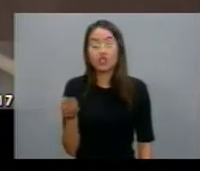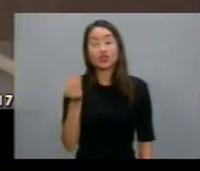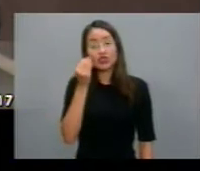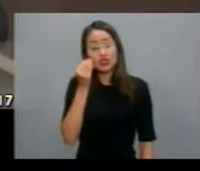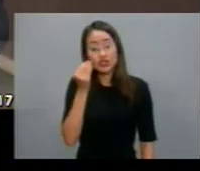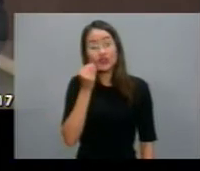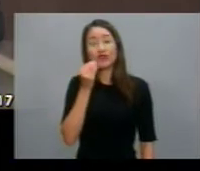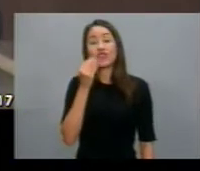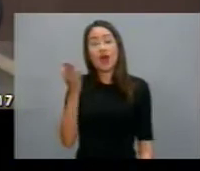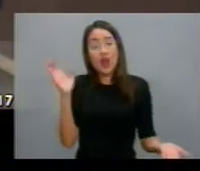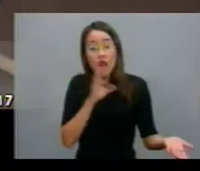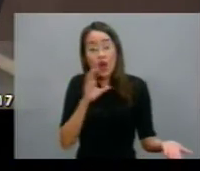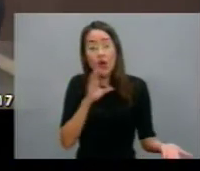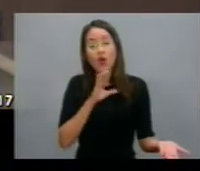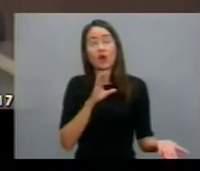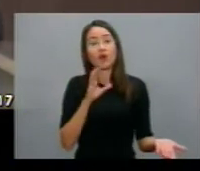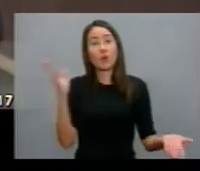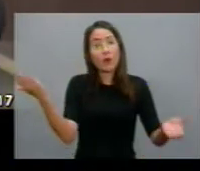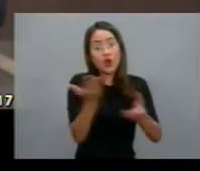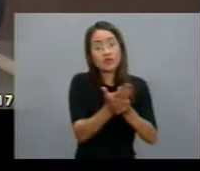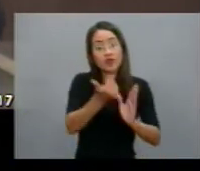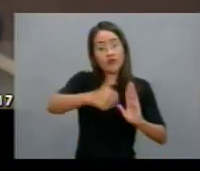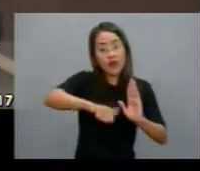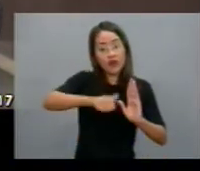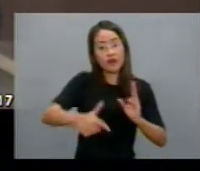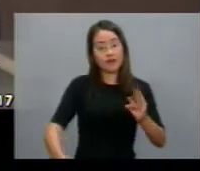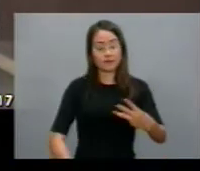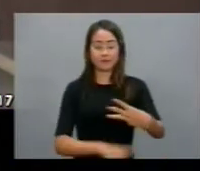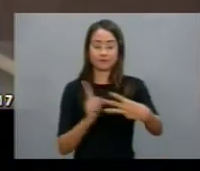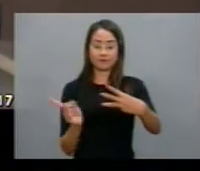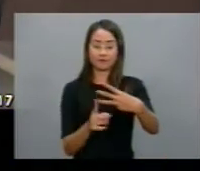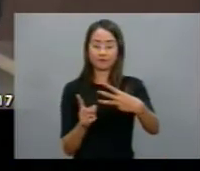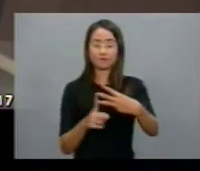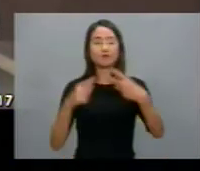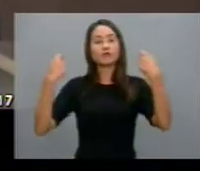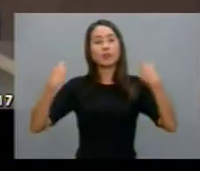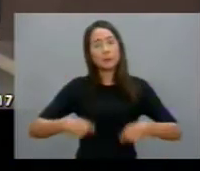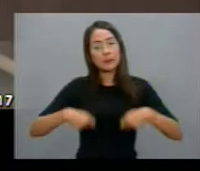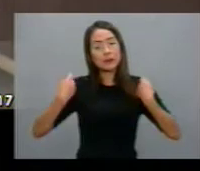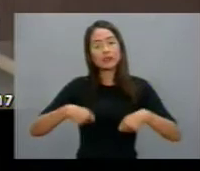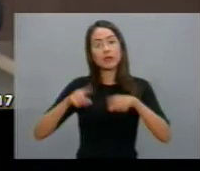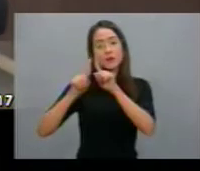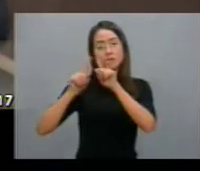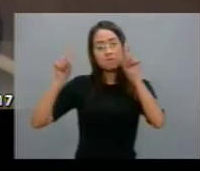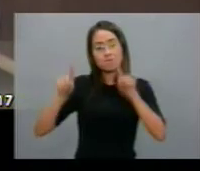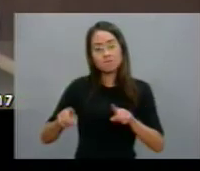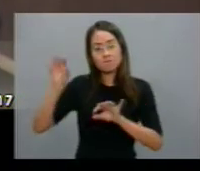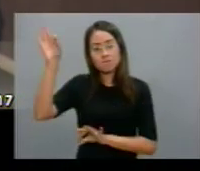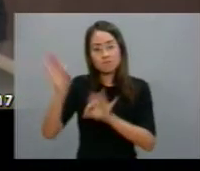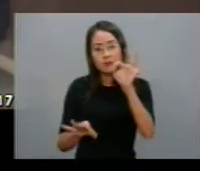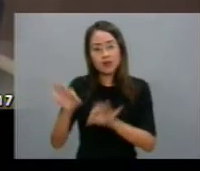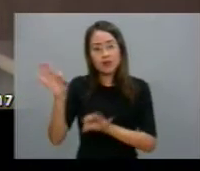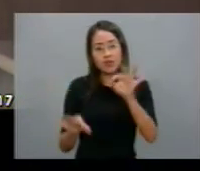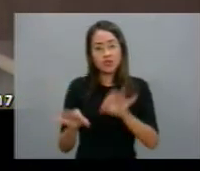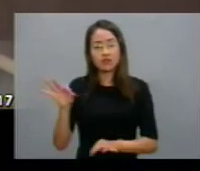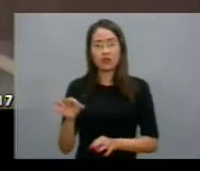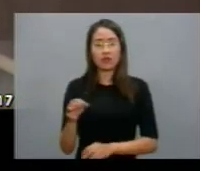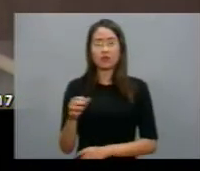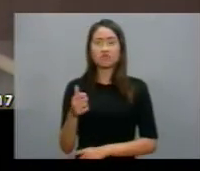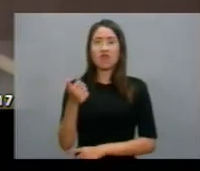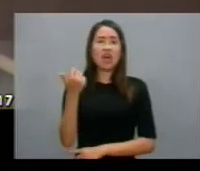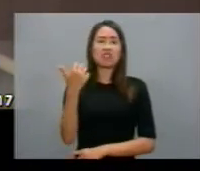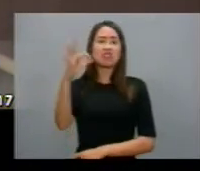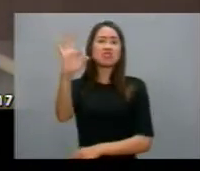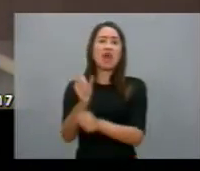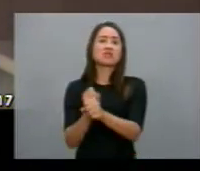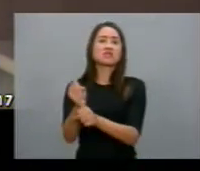estas ações. Terceiro, nós precisamos de um plano decenal para a segurança pública. Nós